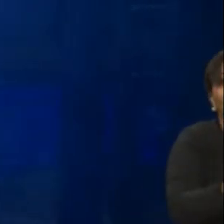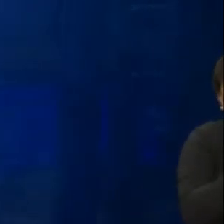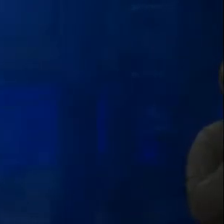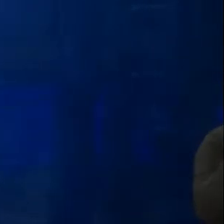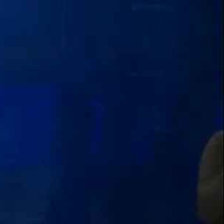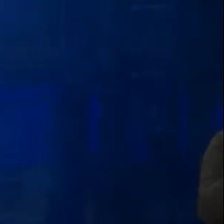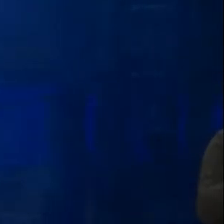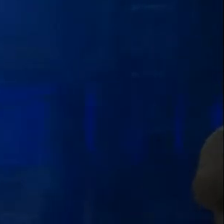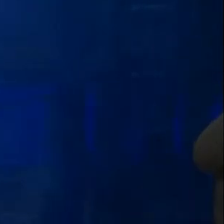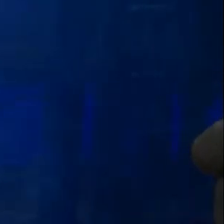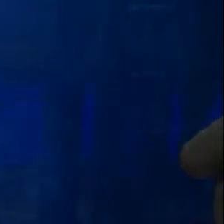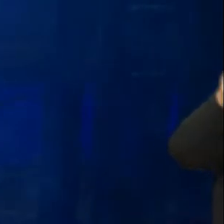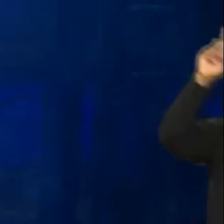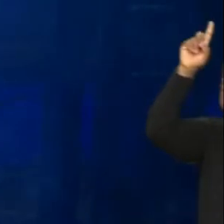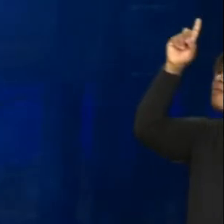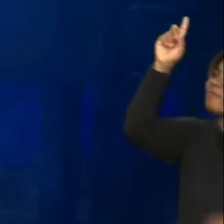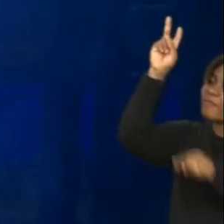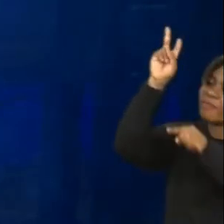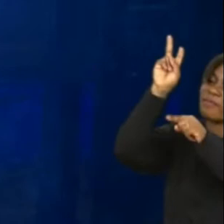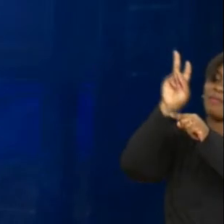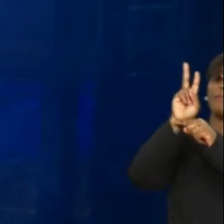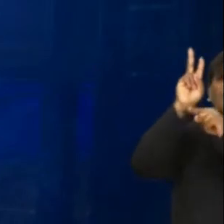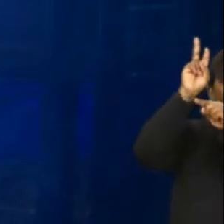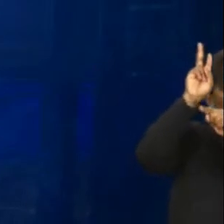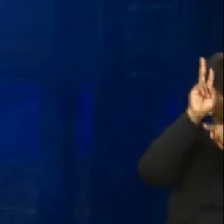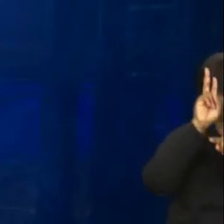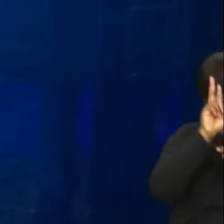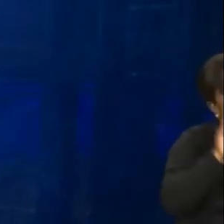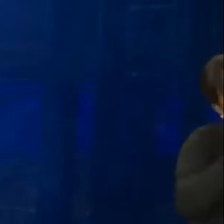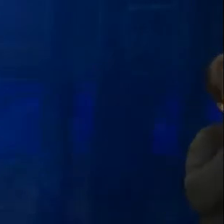eu. Eu cuido. Eu